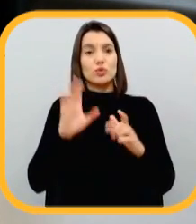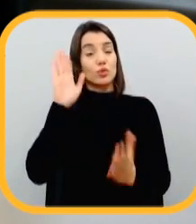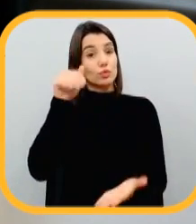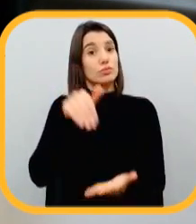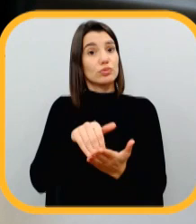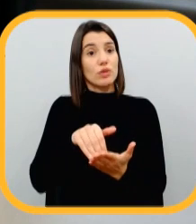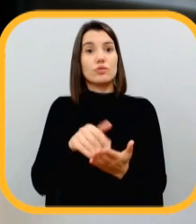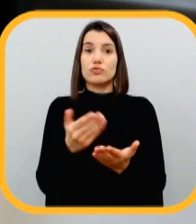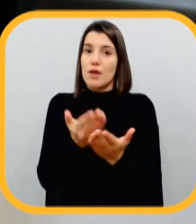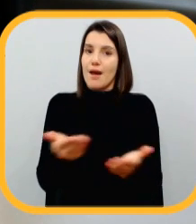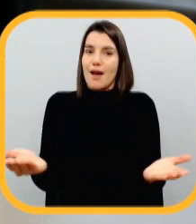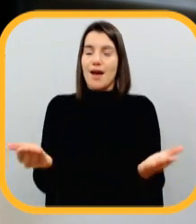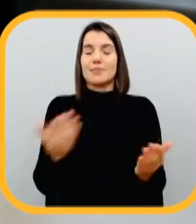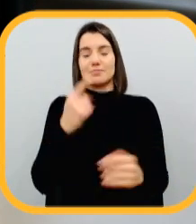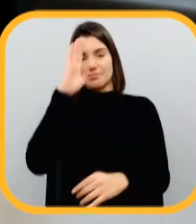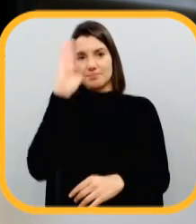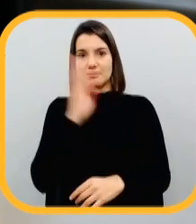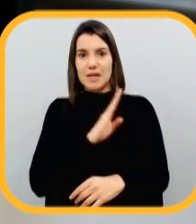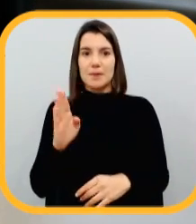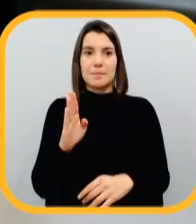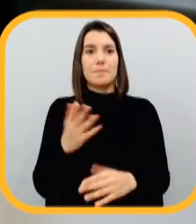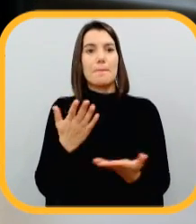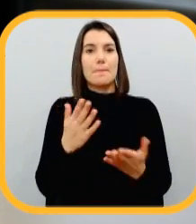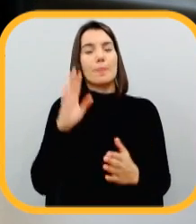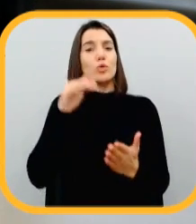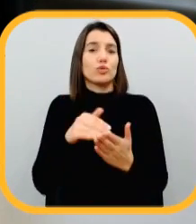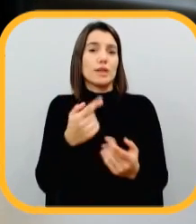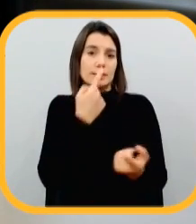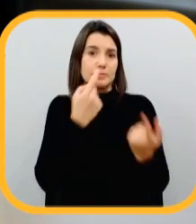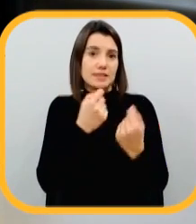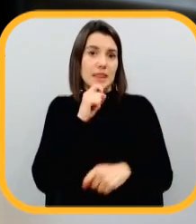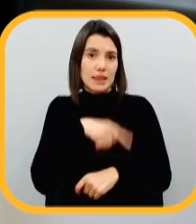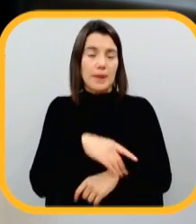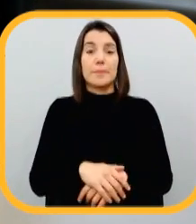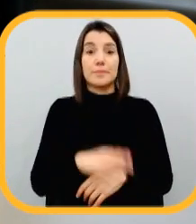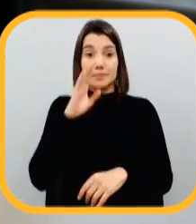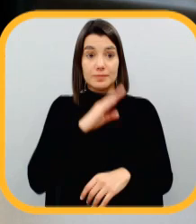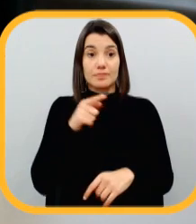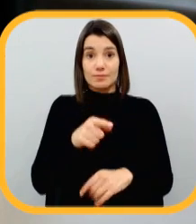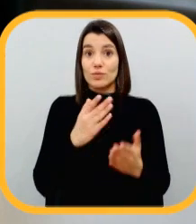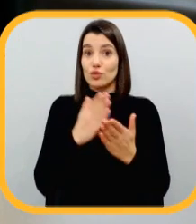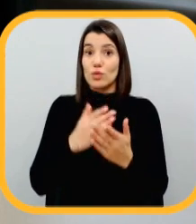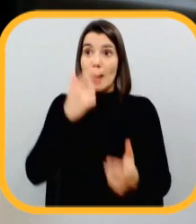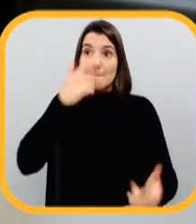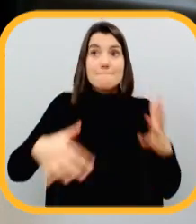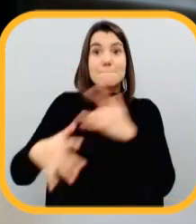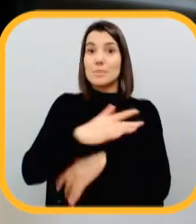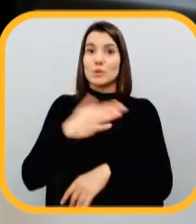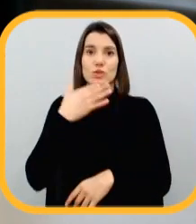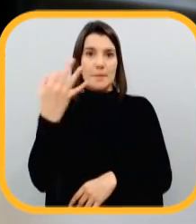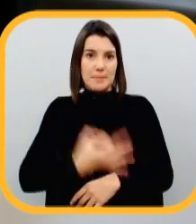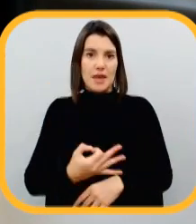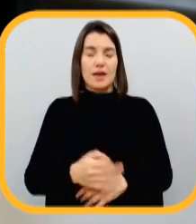os resultados obtidos encontram-se geralmente perto dos resultados que se obteriam se fosse estudada toda a